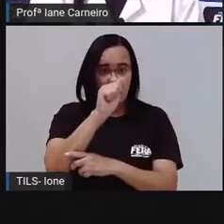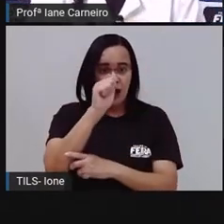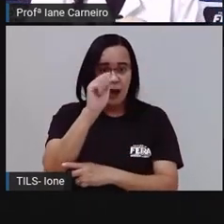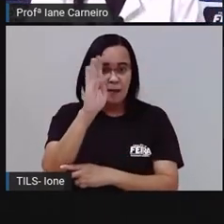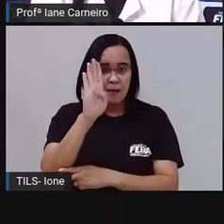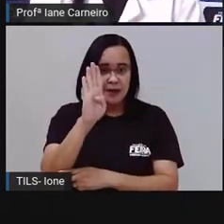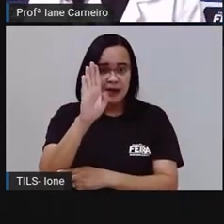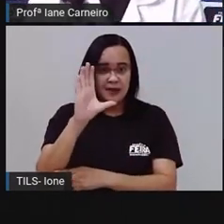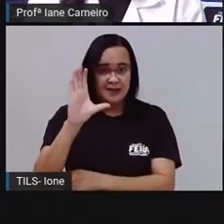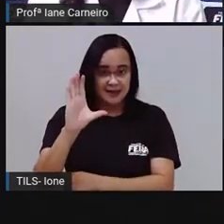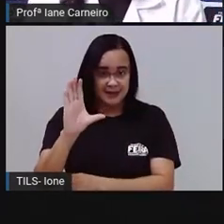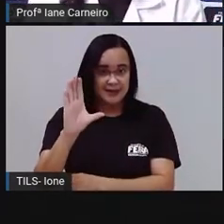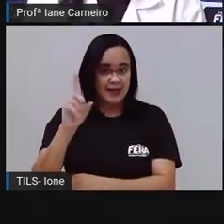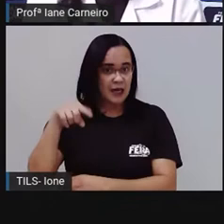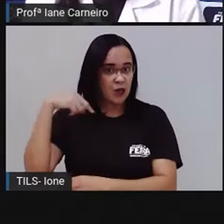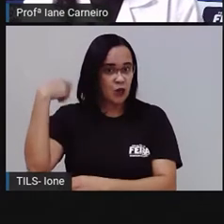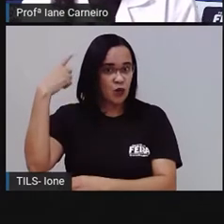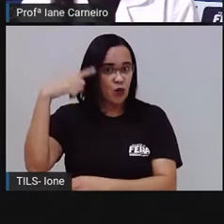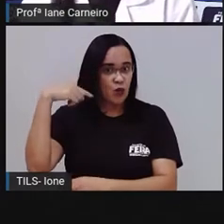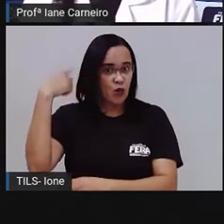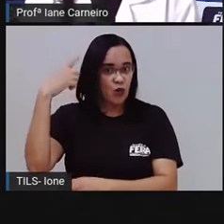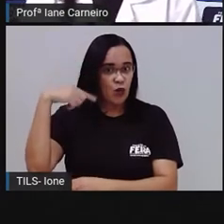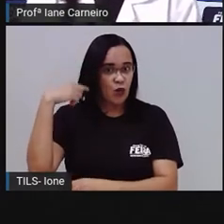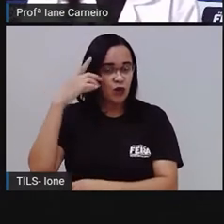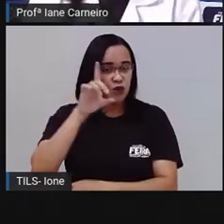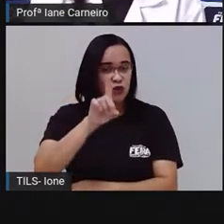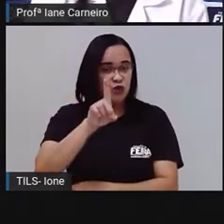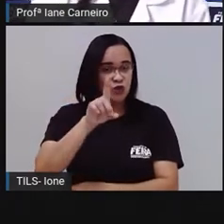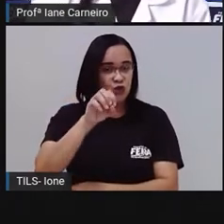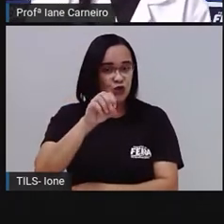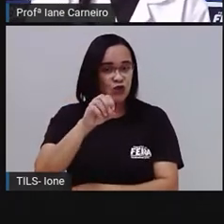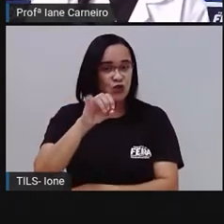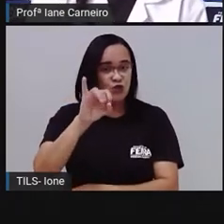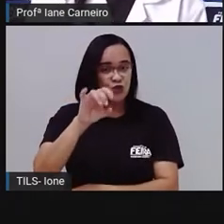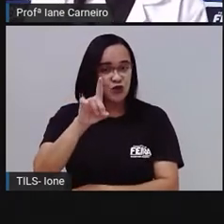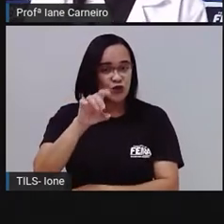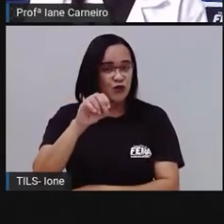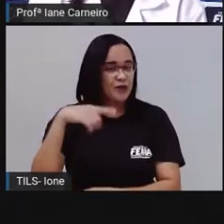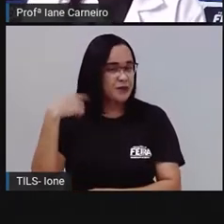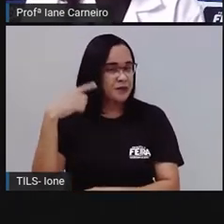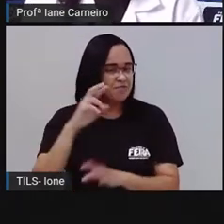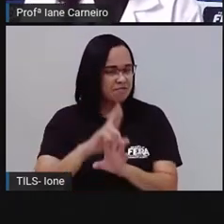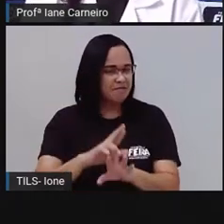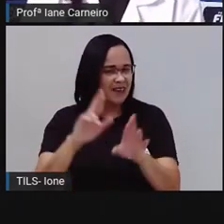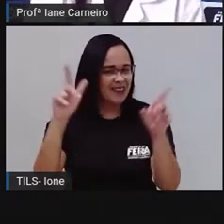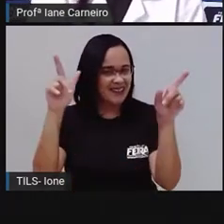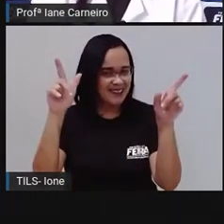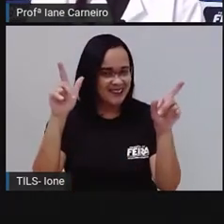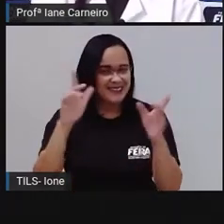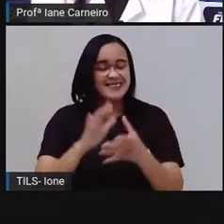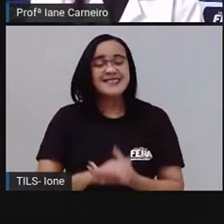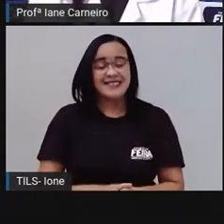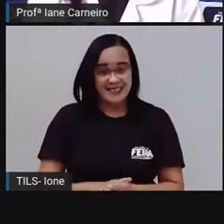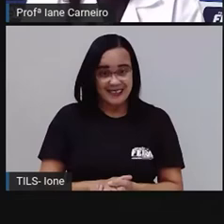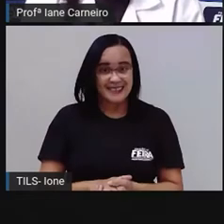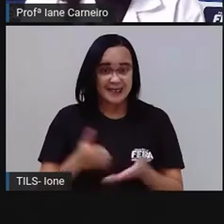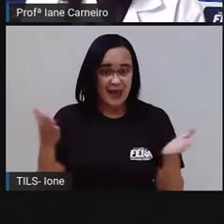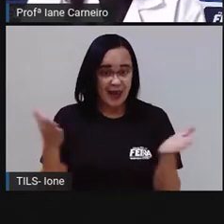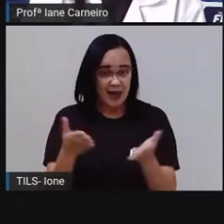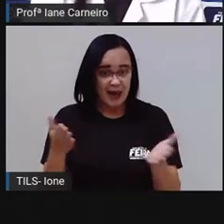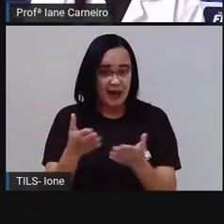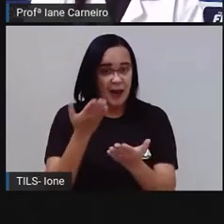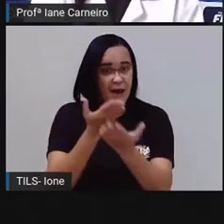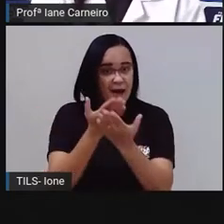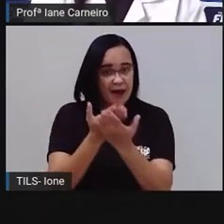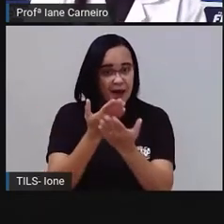É um ABC bem diferente, tá certo? É a nossa aula de número 99, uma aula de linguagens.